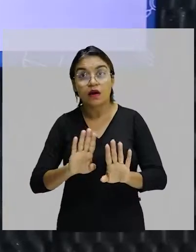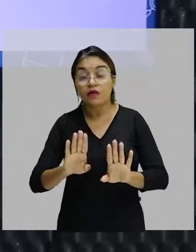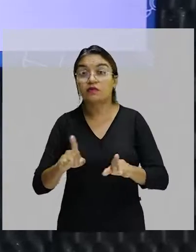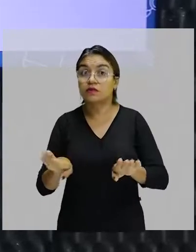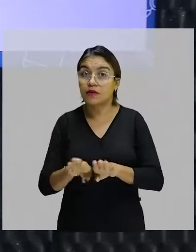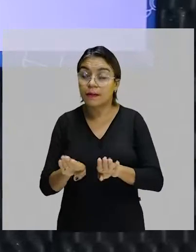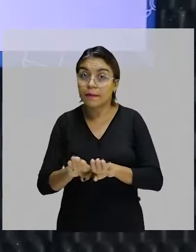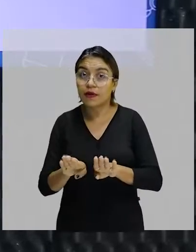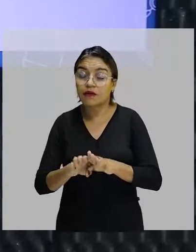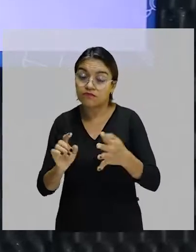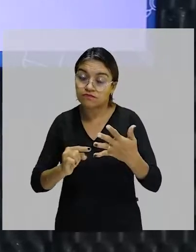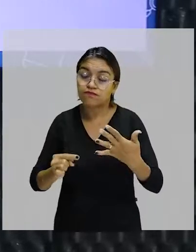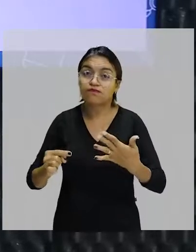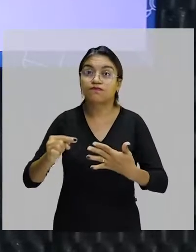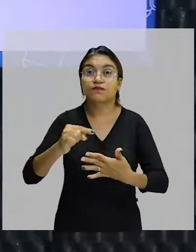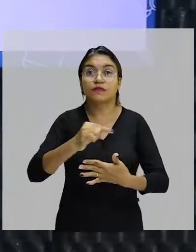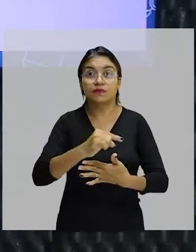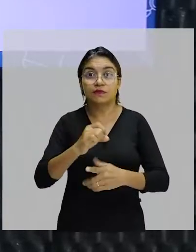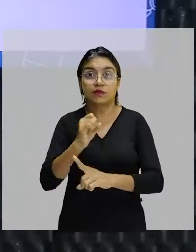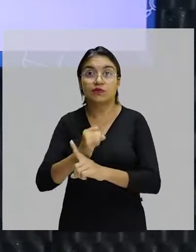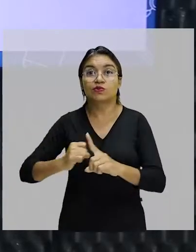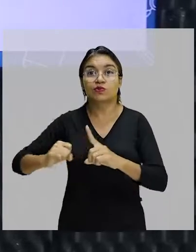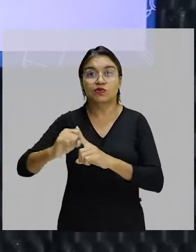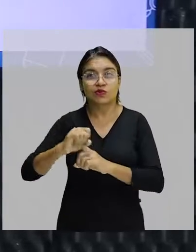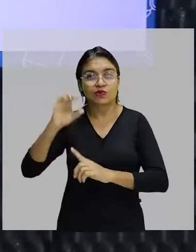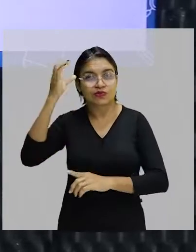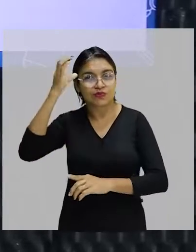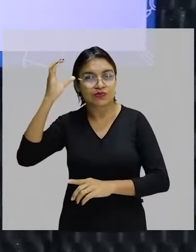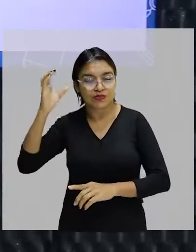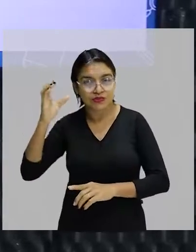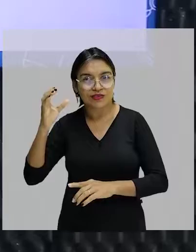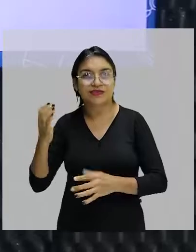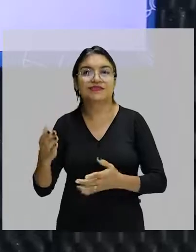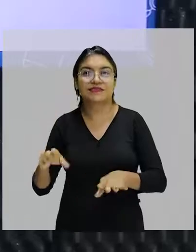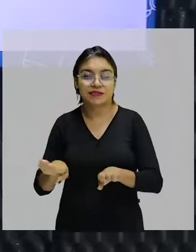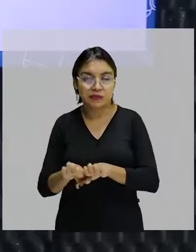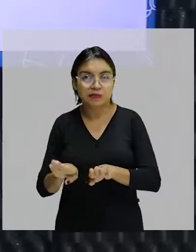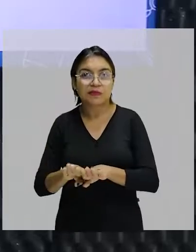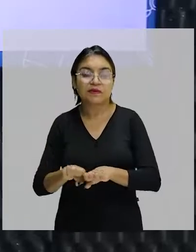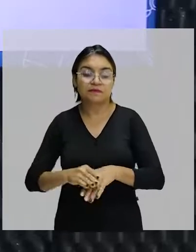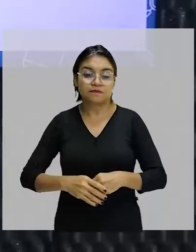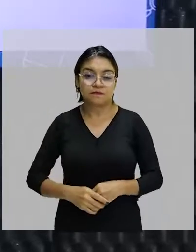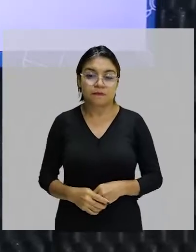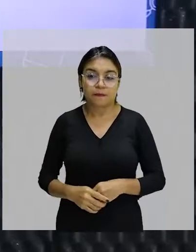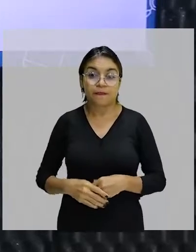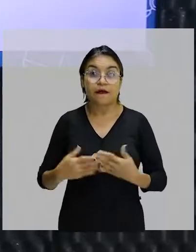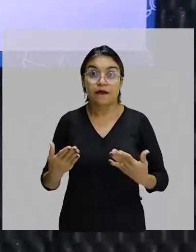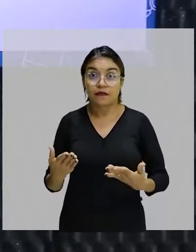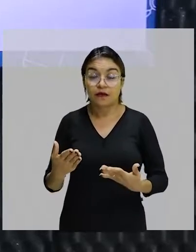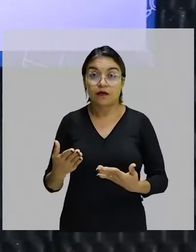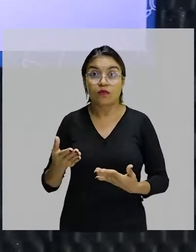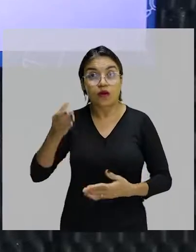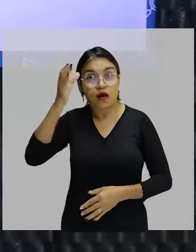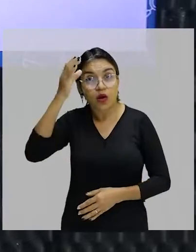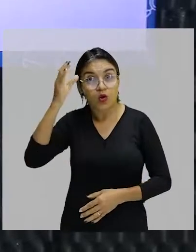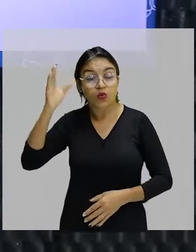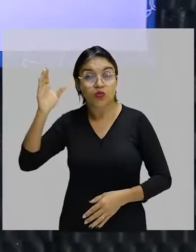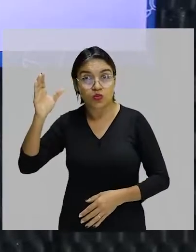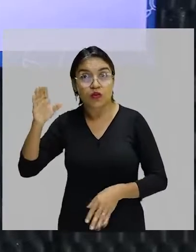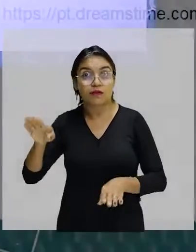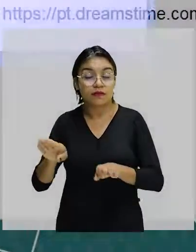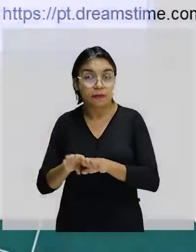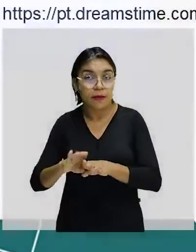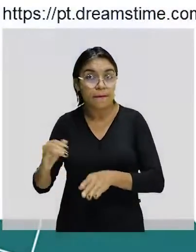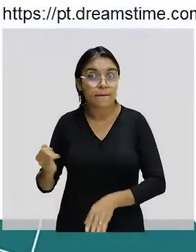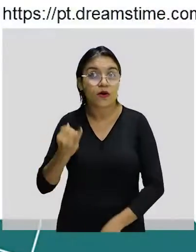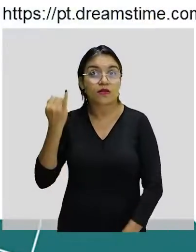que fazem parte desse idioma. E é nesse sentido que nós incorporamos a cultura nas nossas aulas de língua inglesa, tá bom? Então,